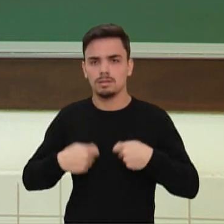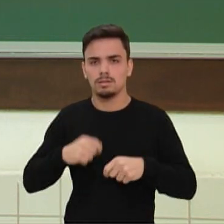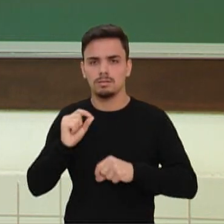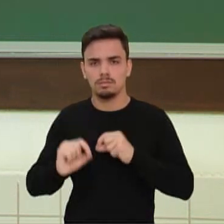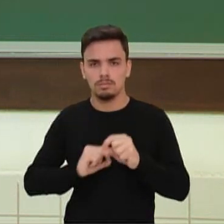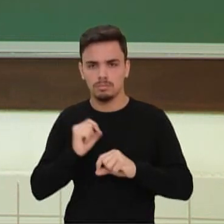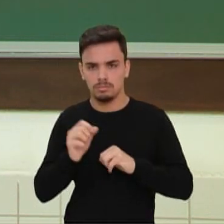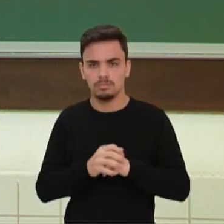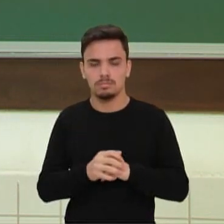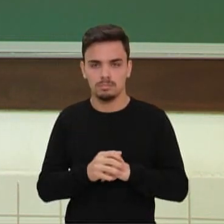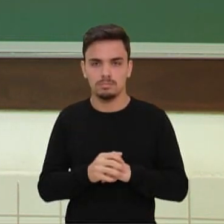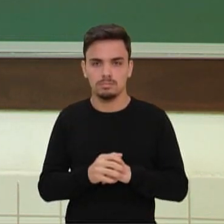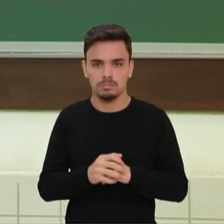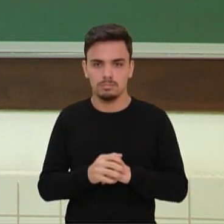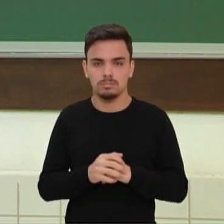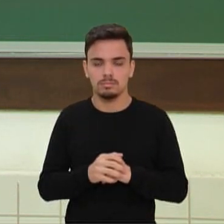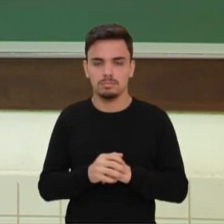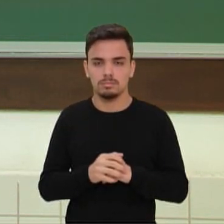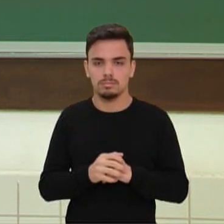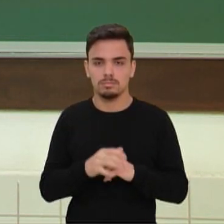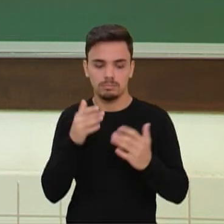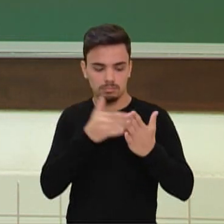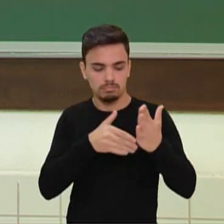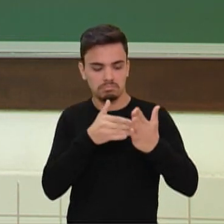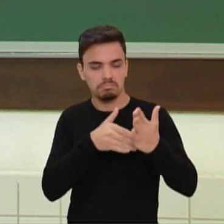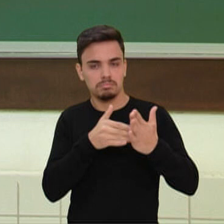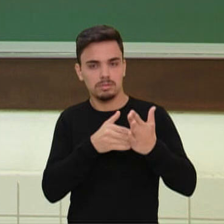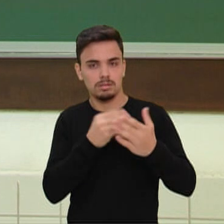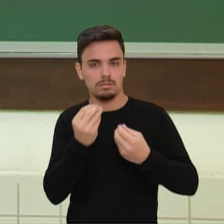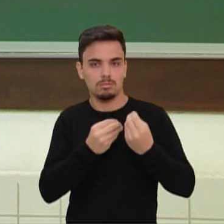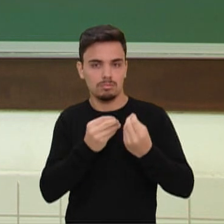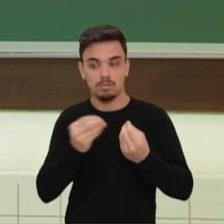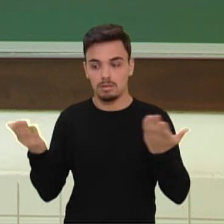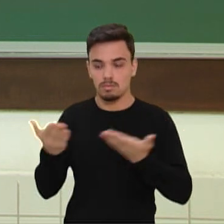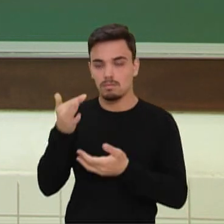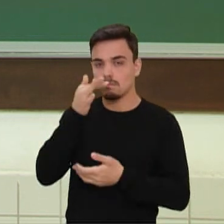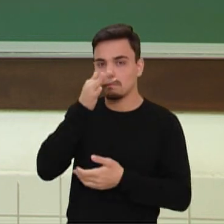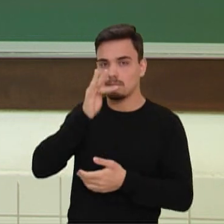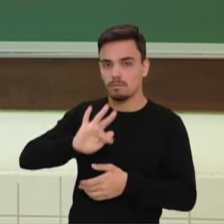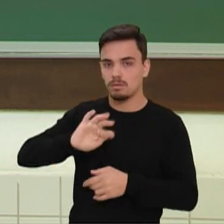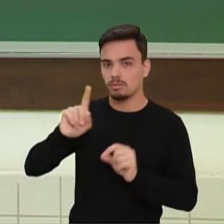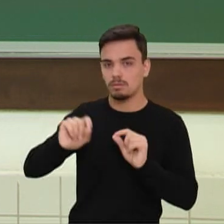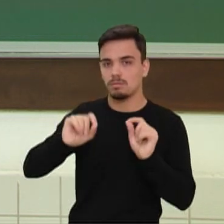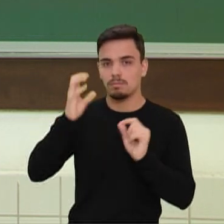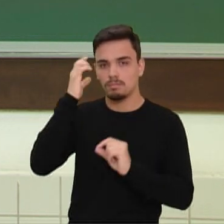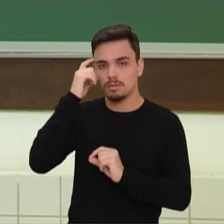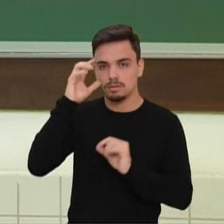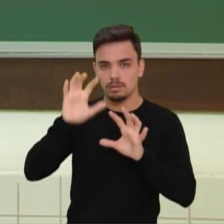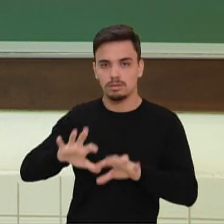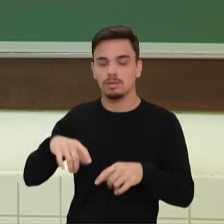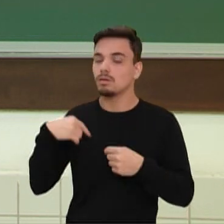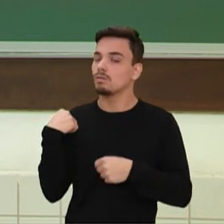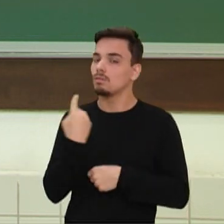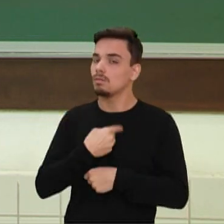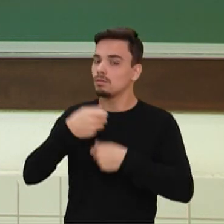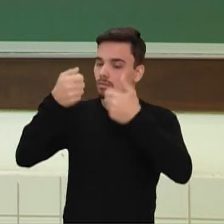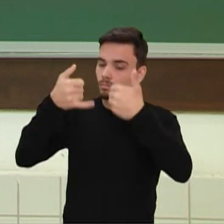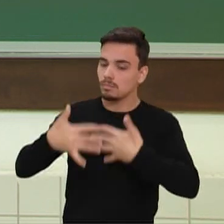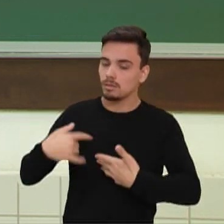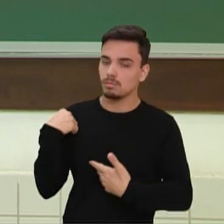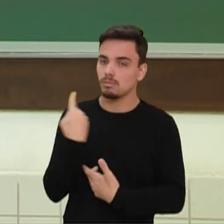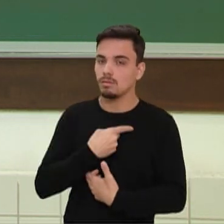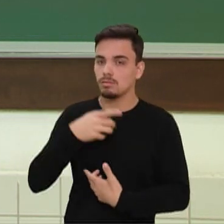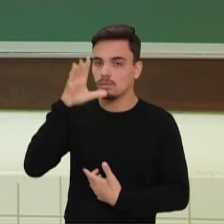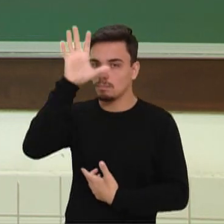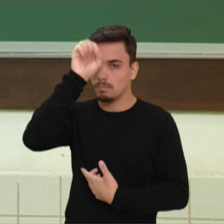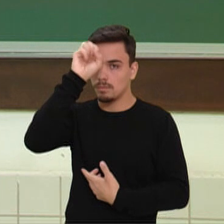essas barreiras, né? Para o Freud já não é bem assim. O Freud vai dizer que a gente tem que aprender a lidar com essas